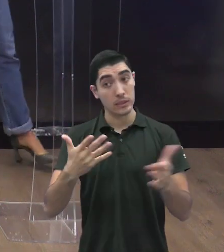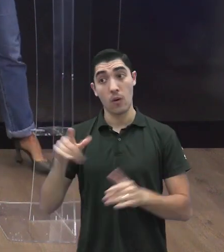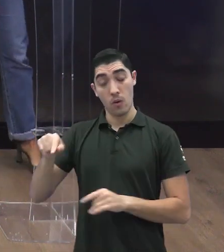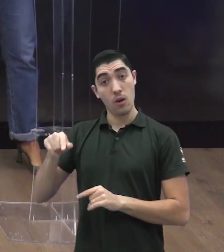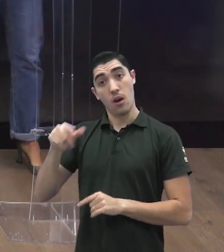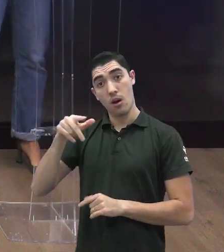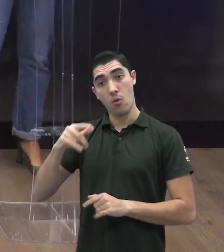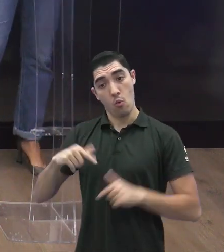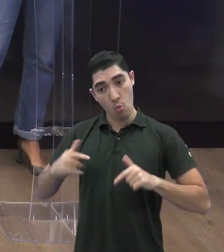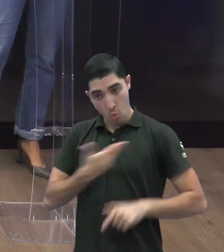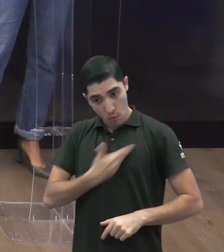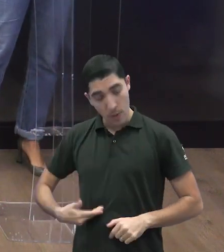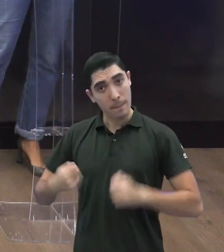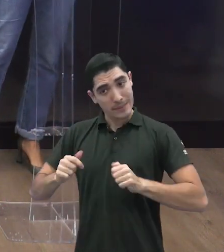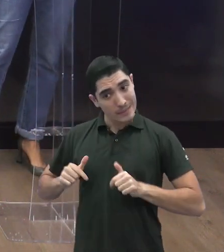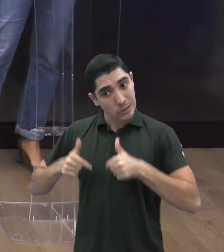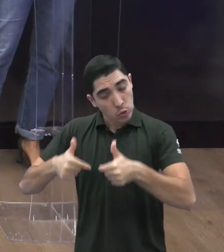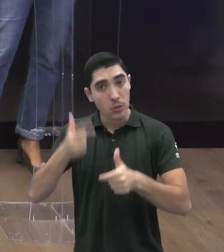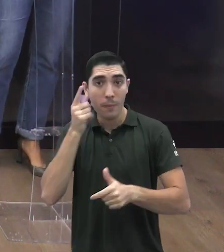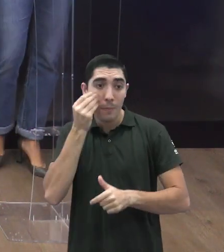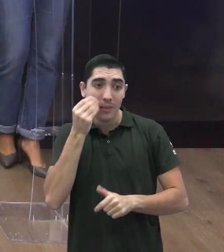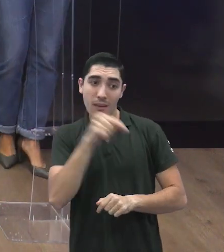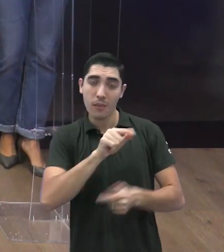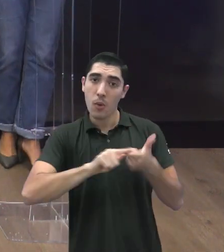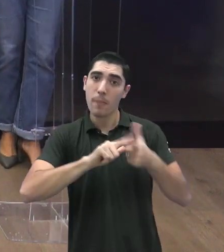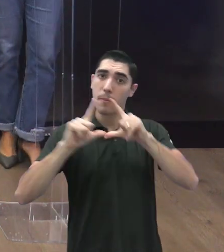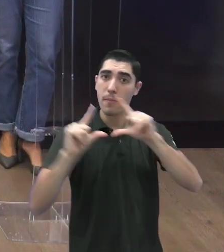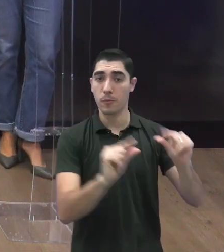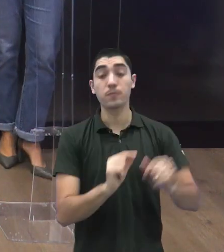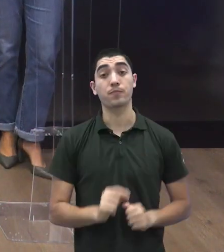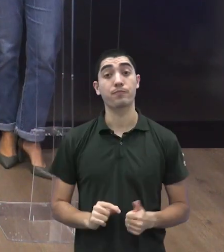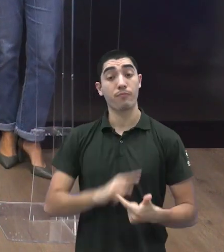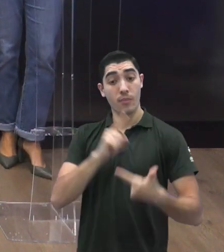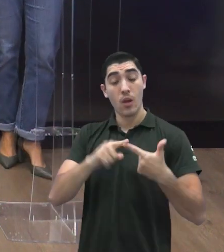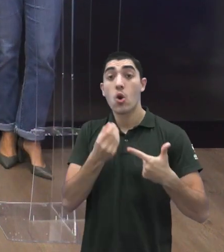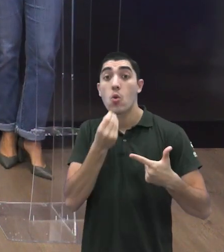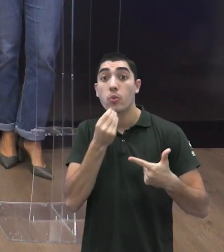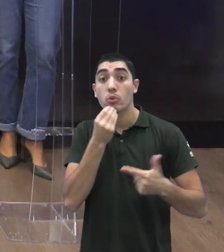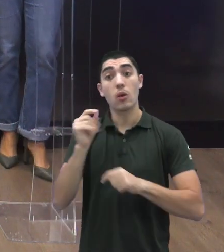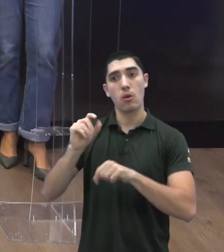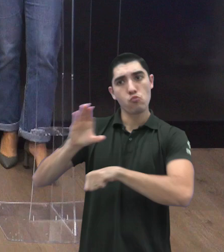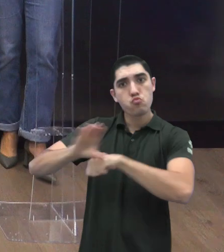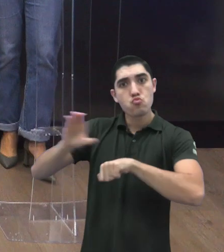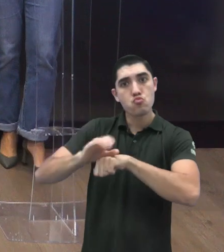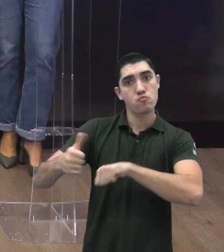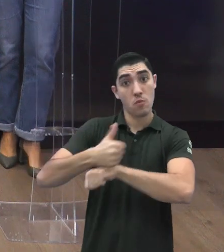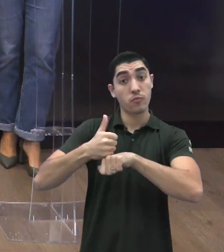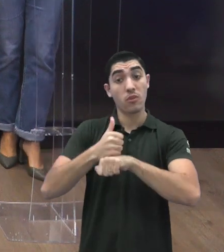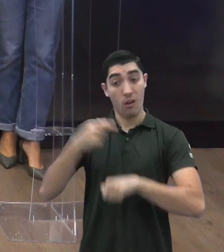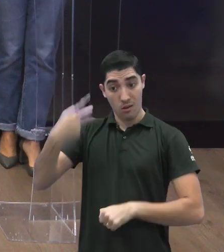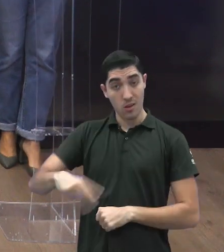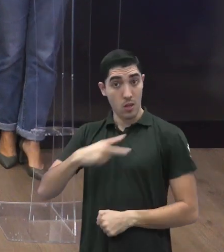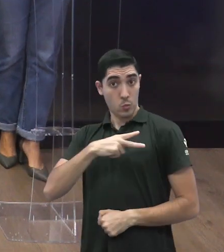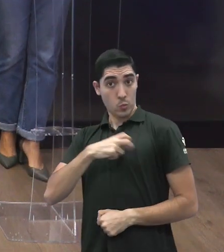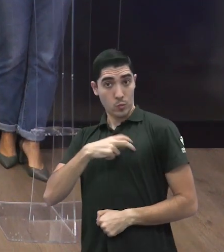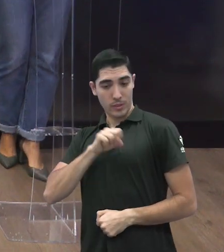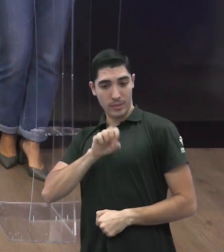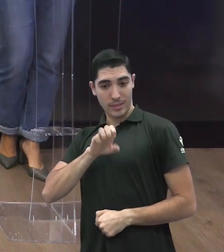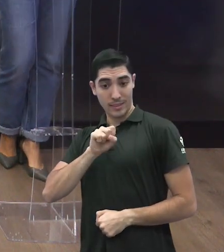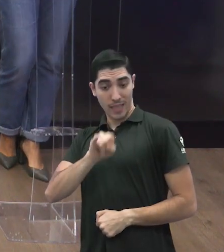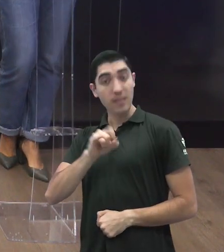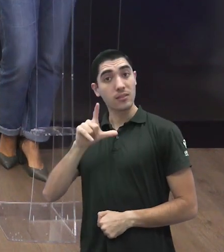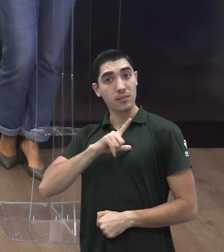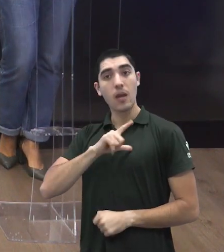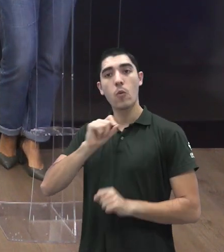para reduzir esse índice. Oportunidade de qualificação profissional. SESI oferece curso de robótica para alunos